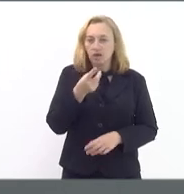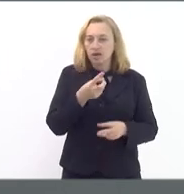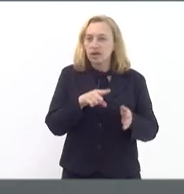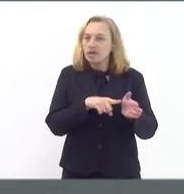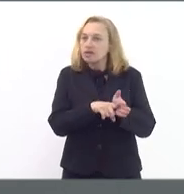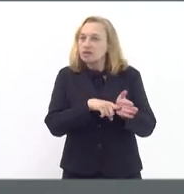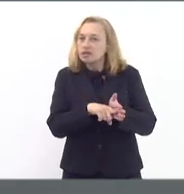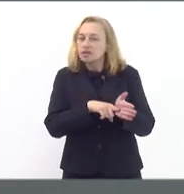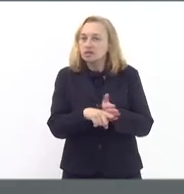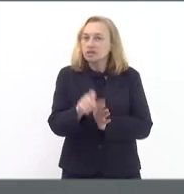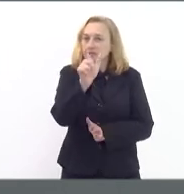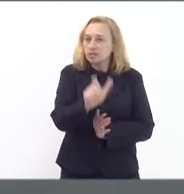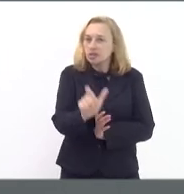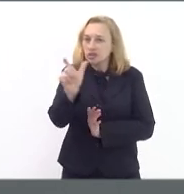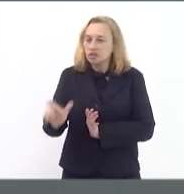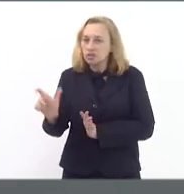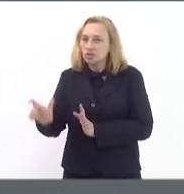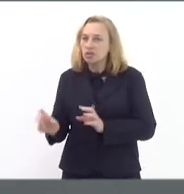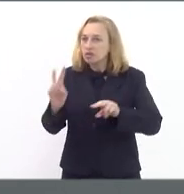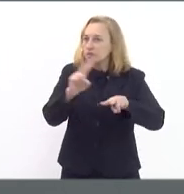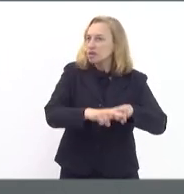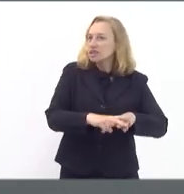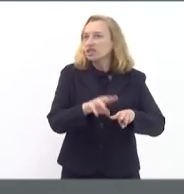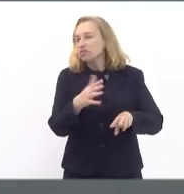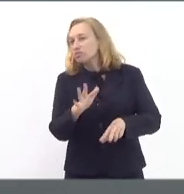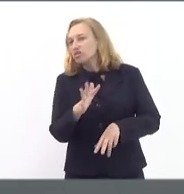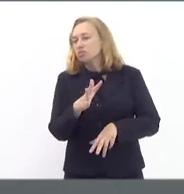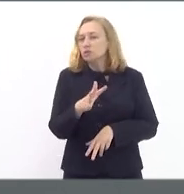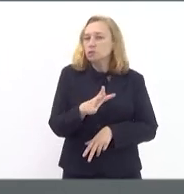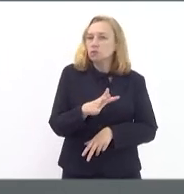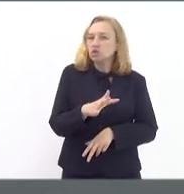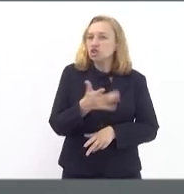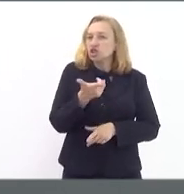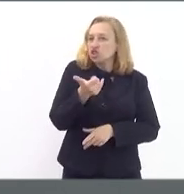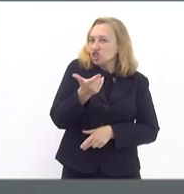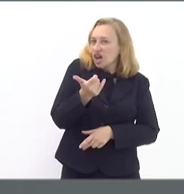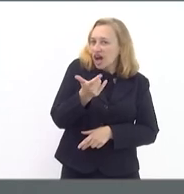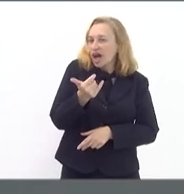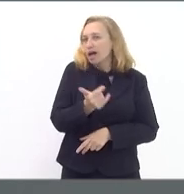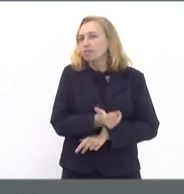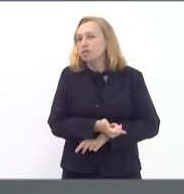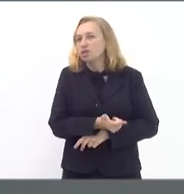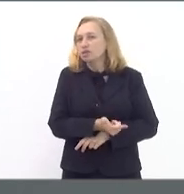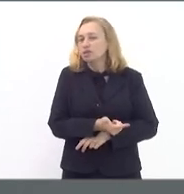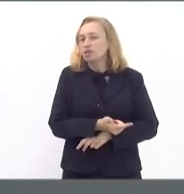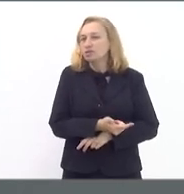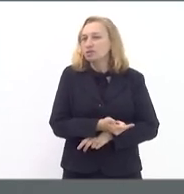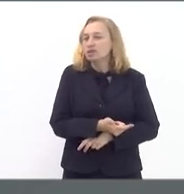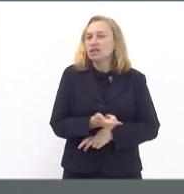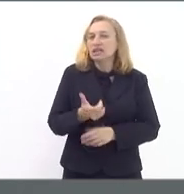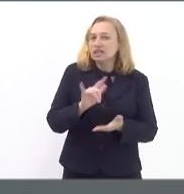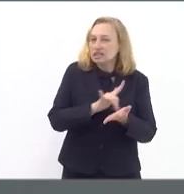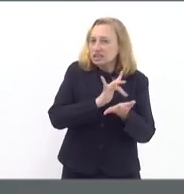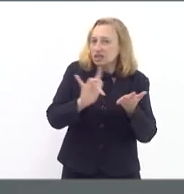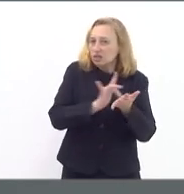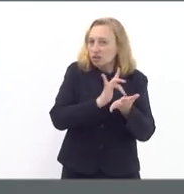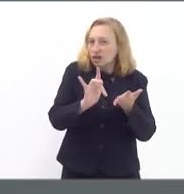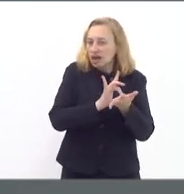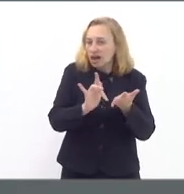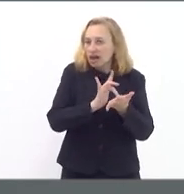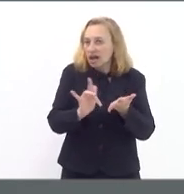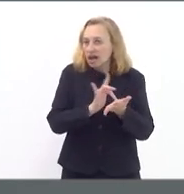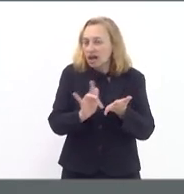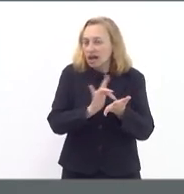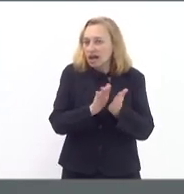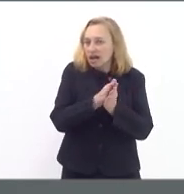têm gerado com a gente uma apreensão de arma de a benção de celulares aparelhos celulares